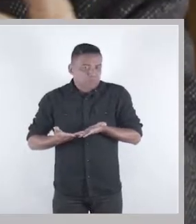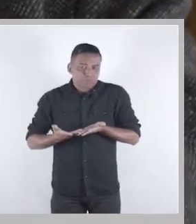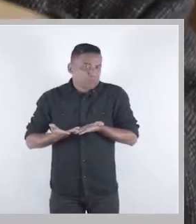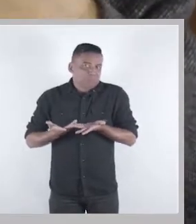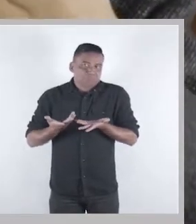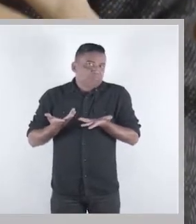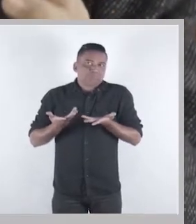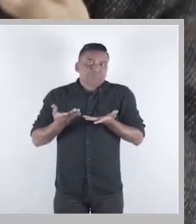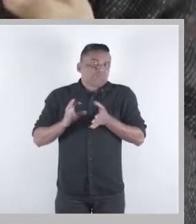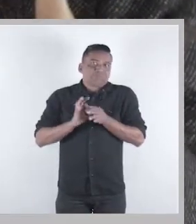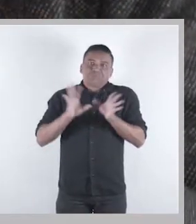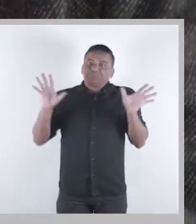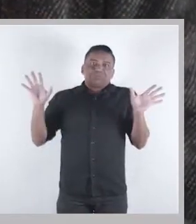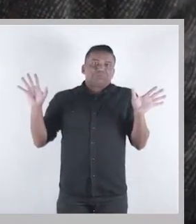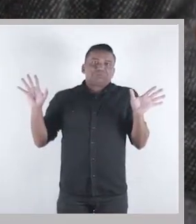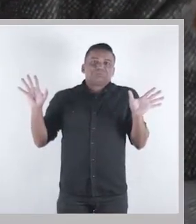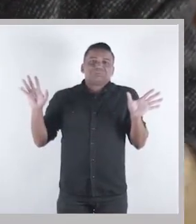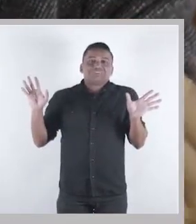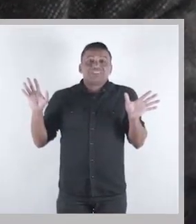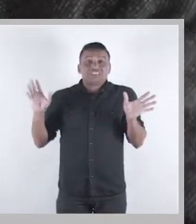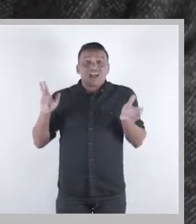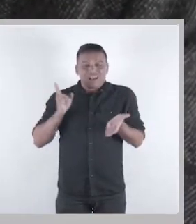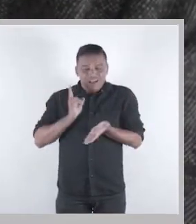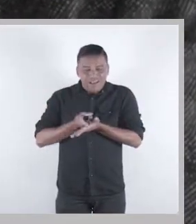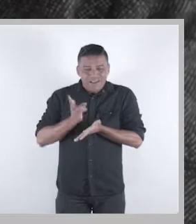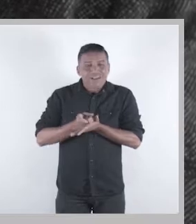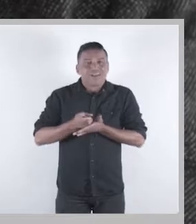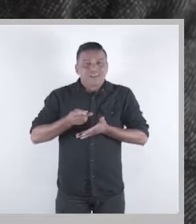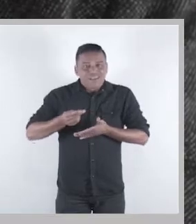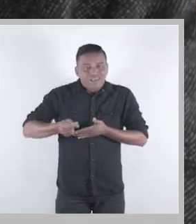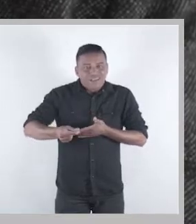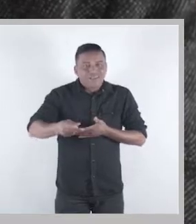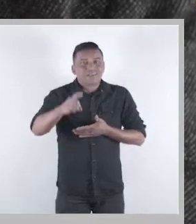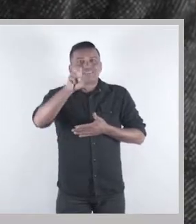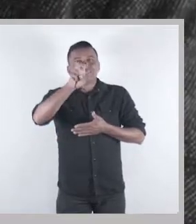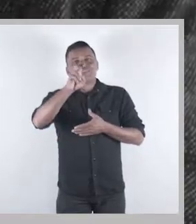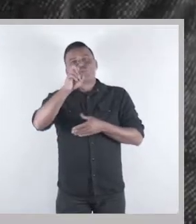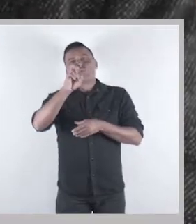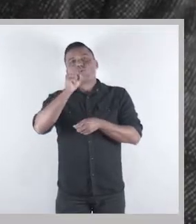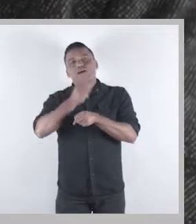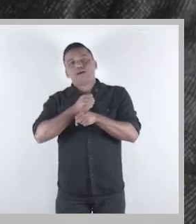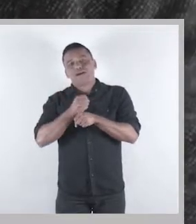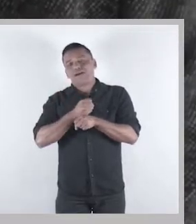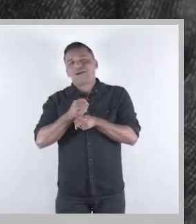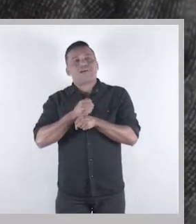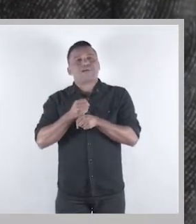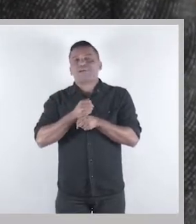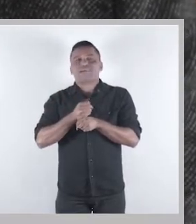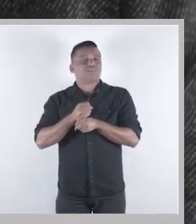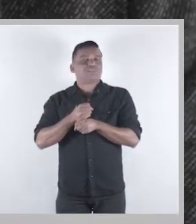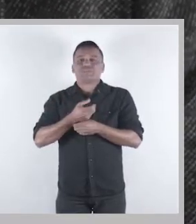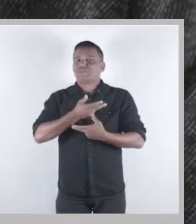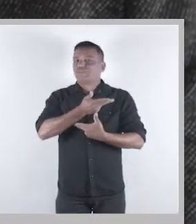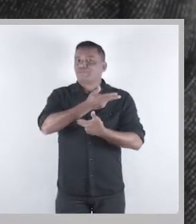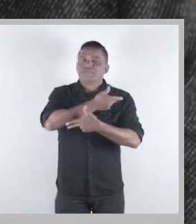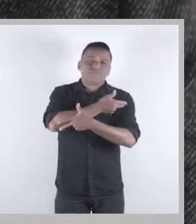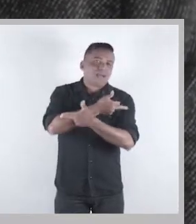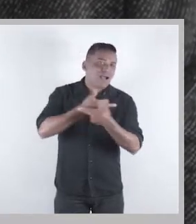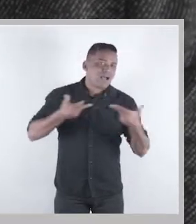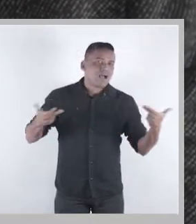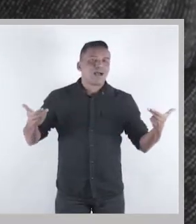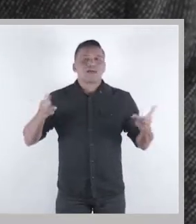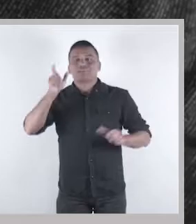já tem essa essa exposição de poetas né que saem sempre no no site é importante falar assim